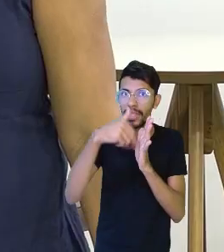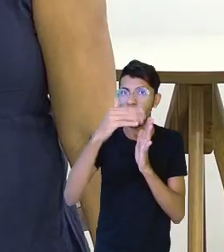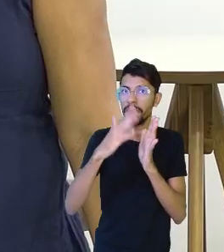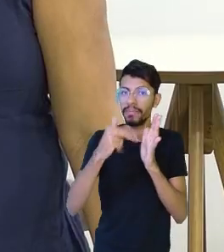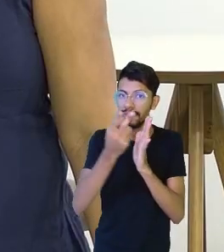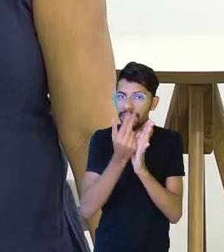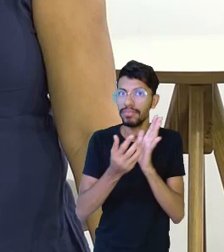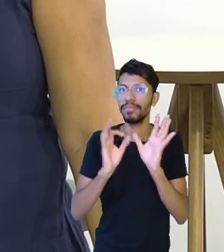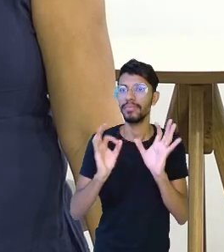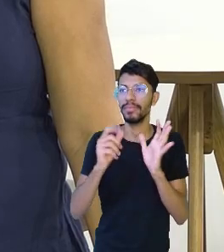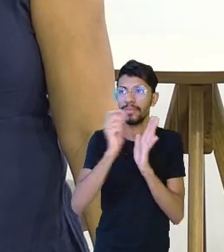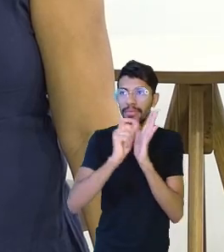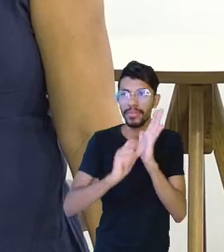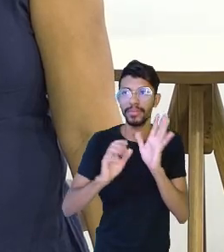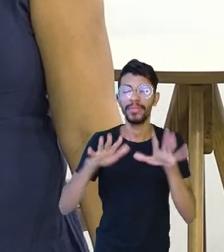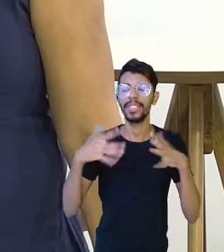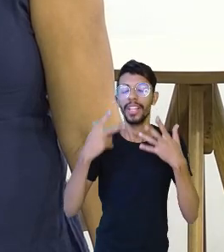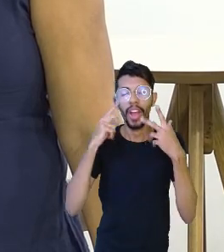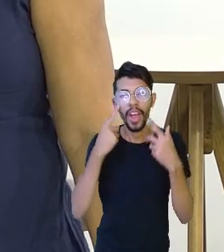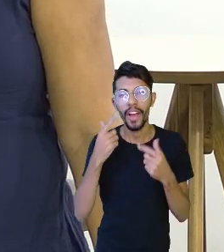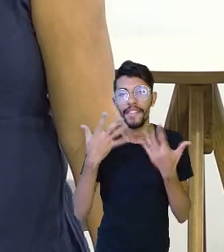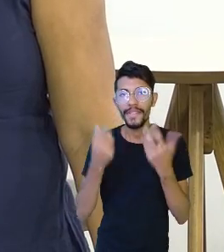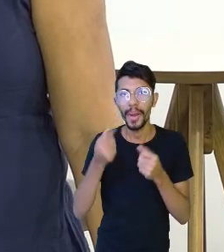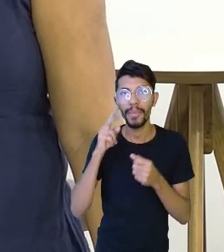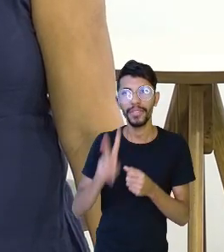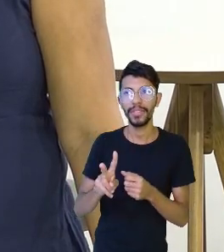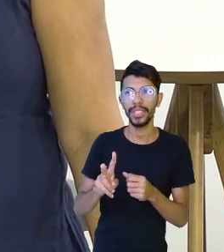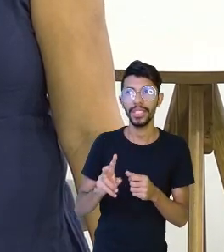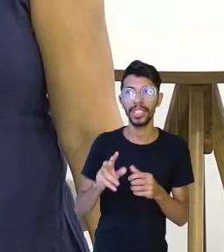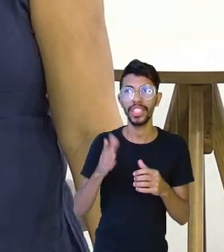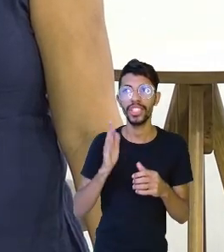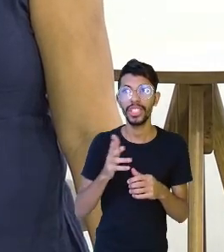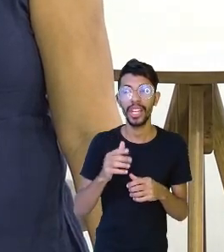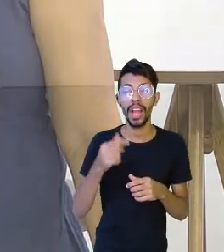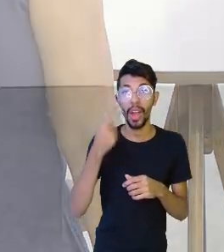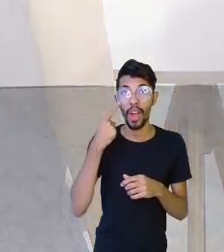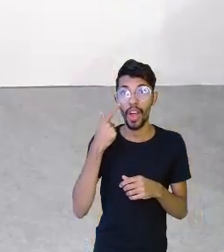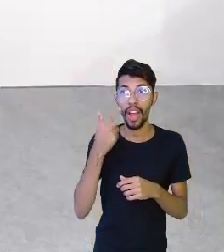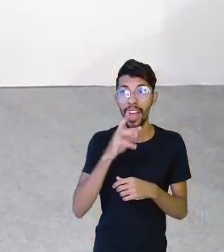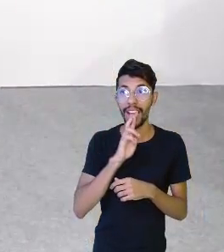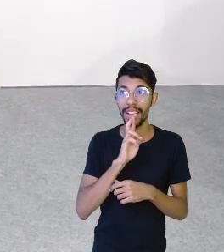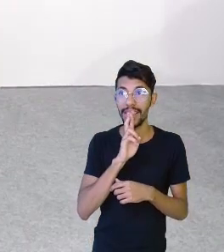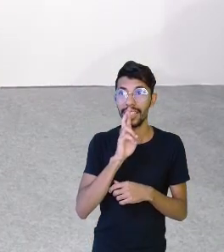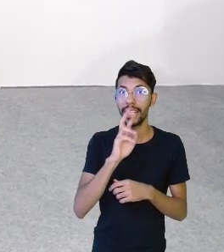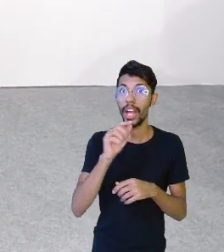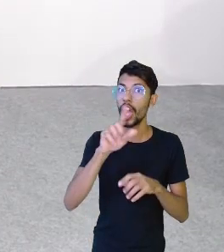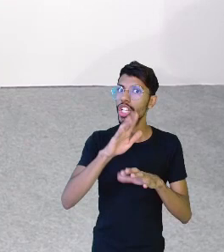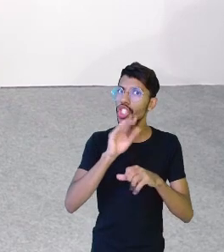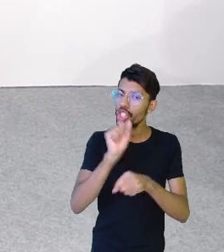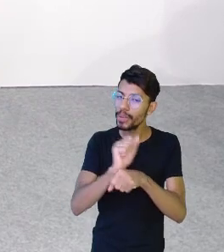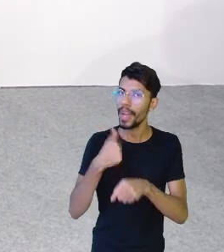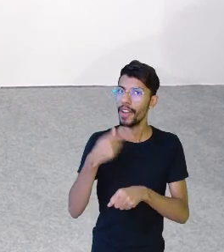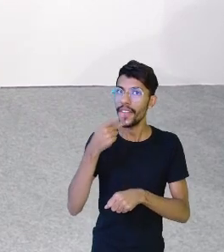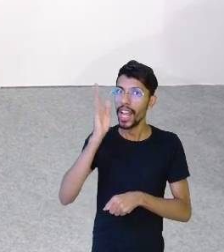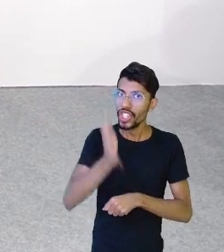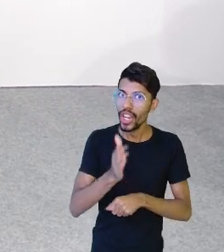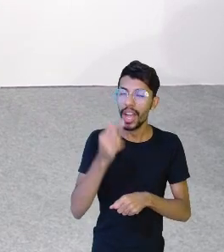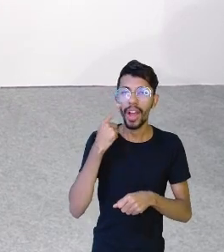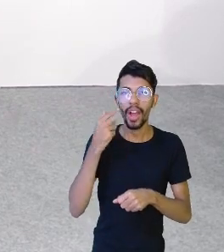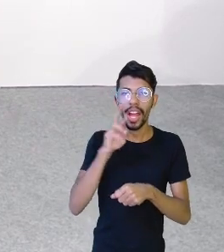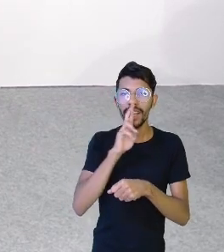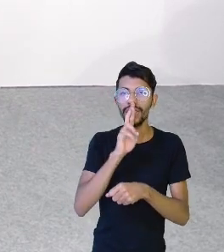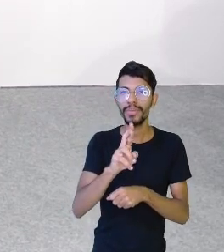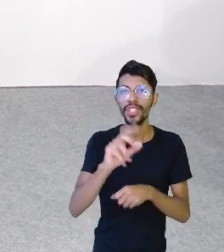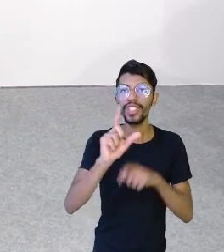atividade? Então, ó, eu já tenho aqui o resultado. Olhou? Só quando eu disser valendo. O resultado